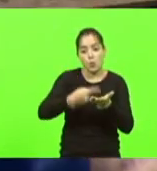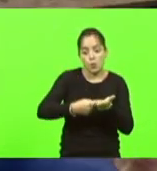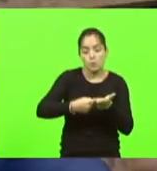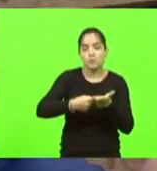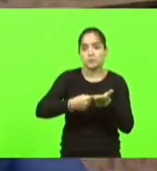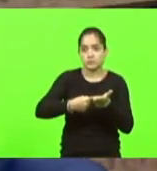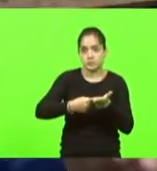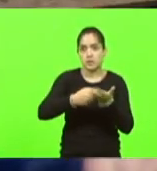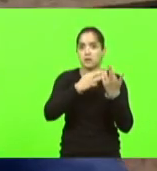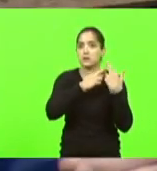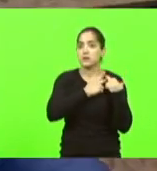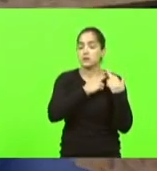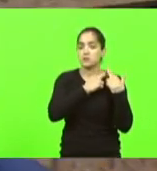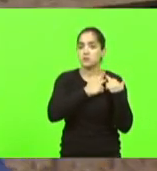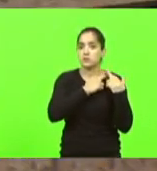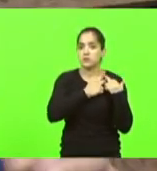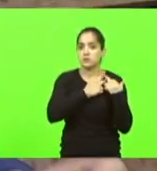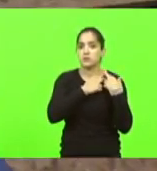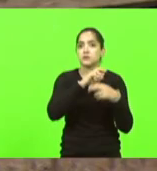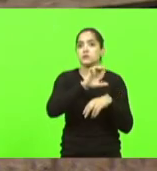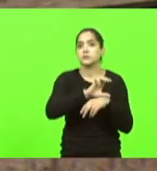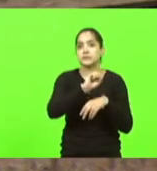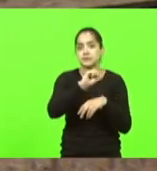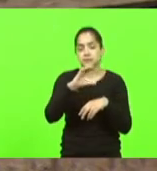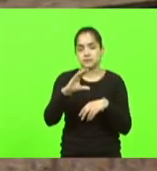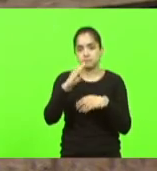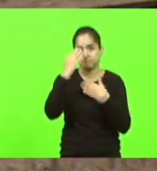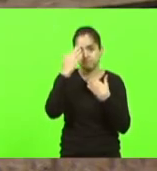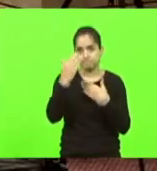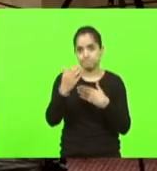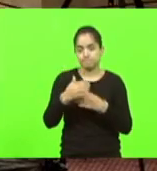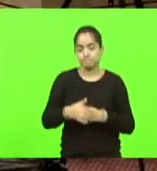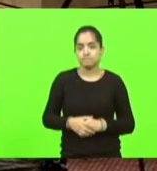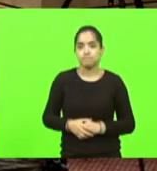com a responsabilidade com Santa Catarina obrigado